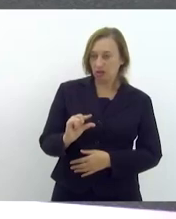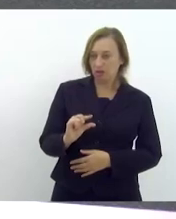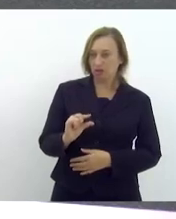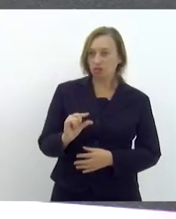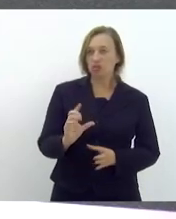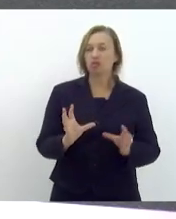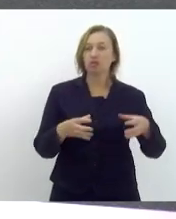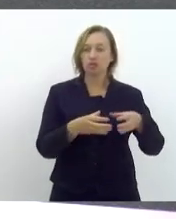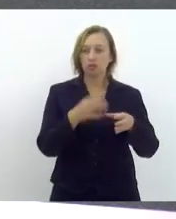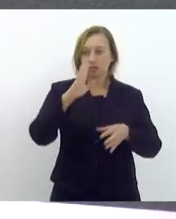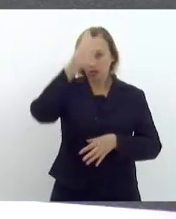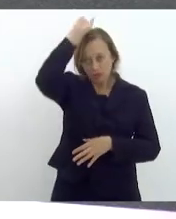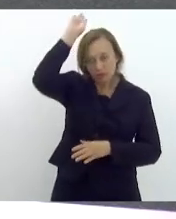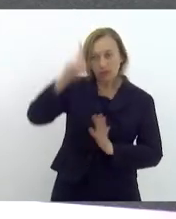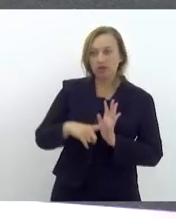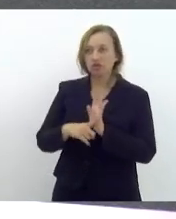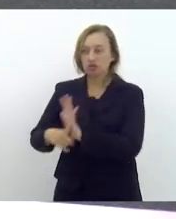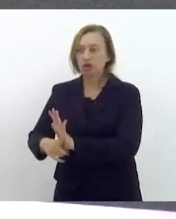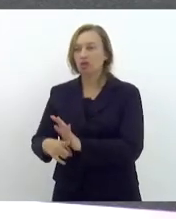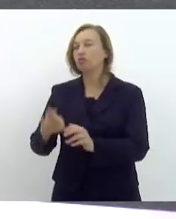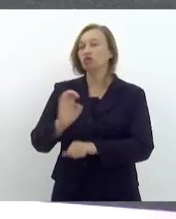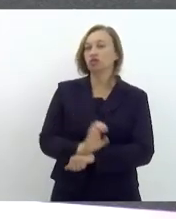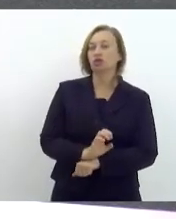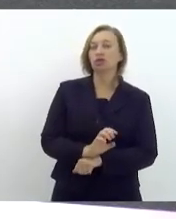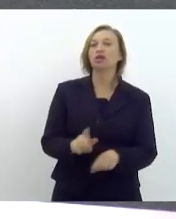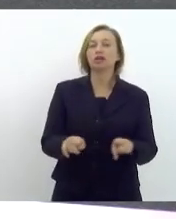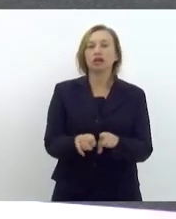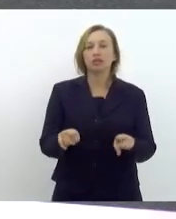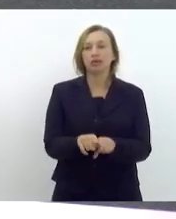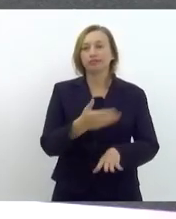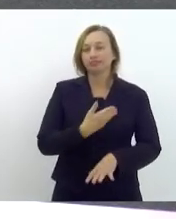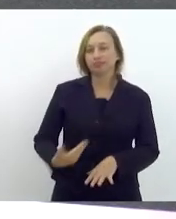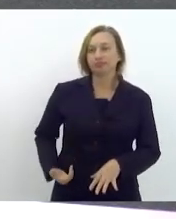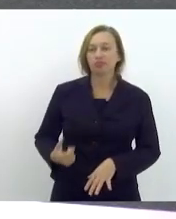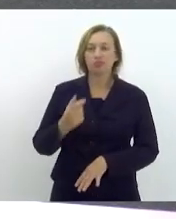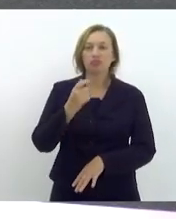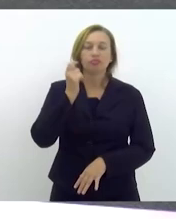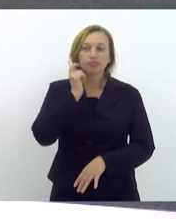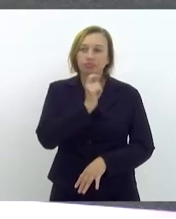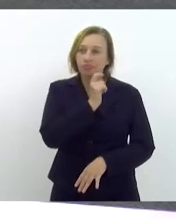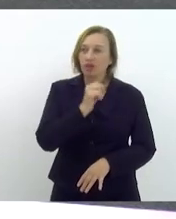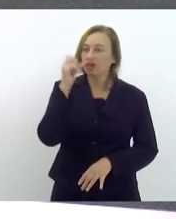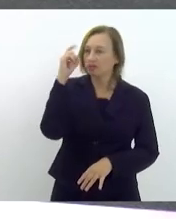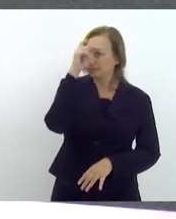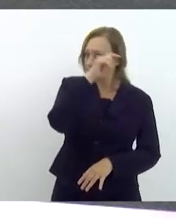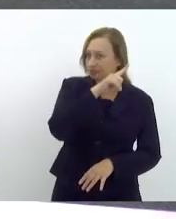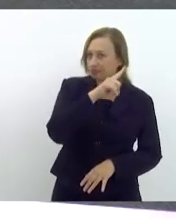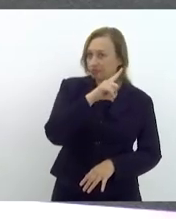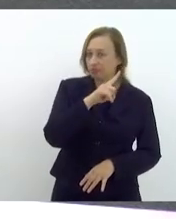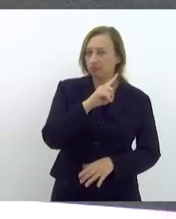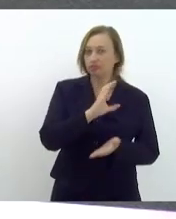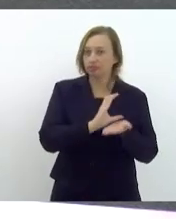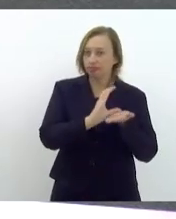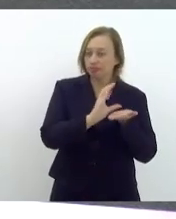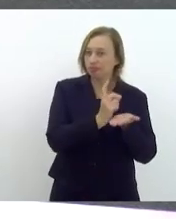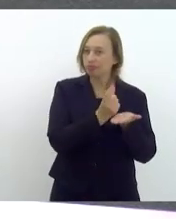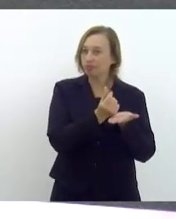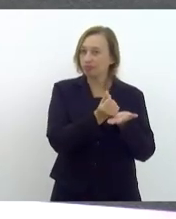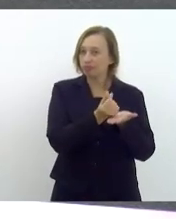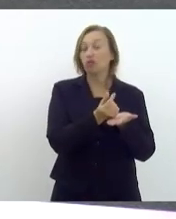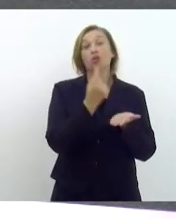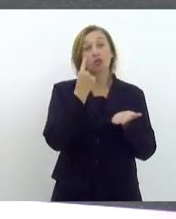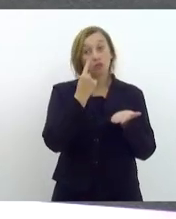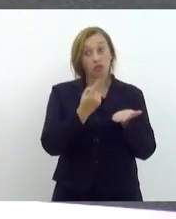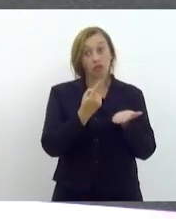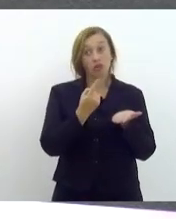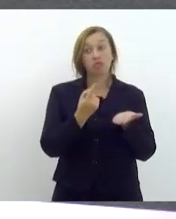do nosso estado e sem contar que o governador Cláudio Castro está passando por dificuldade nos cofres públicos E terá que abrir logo